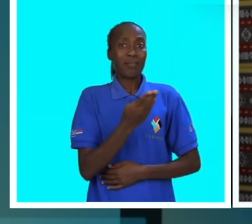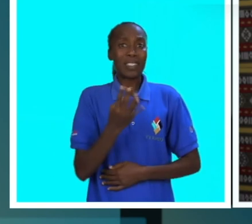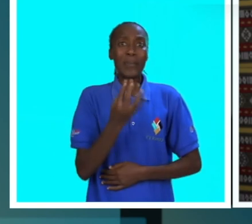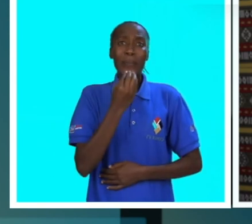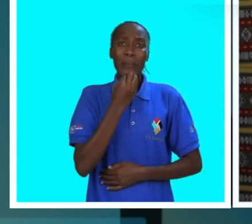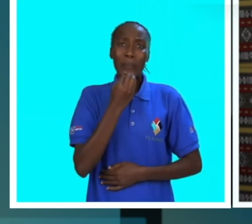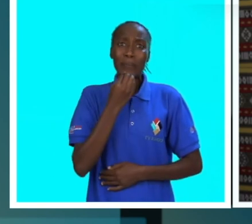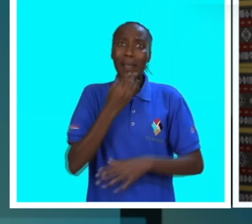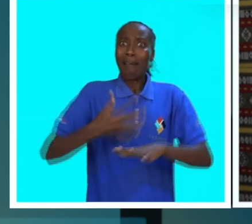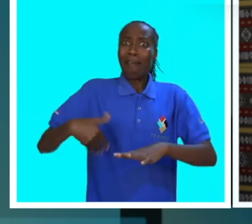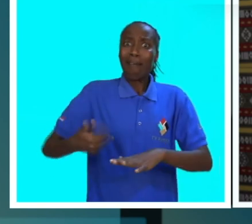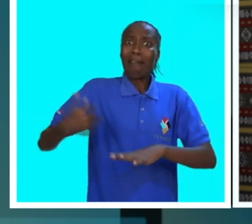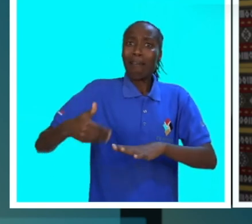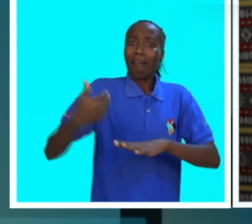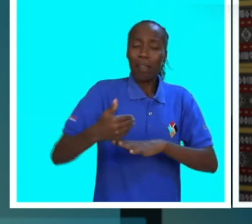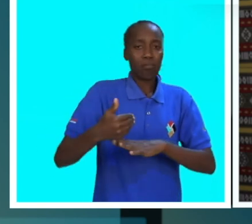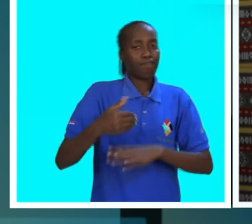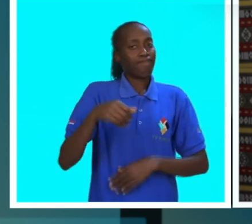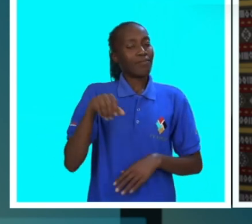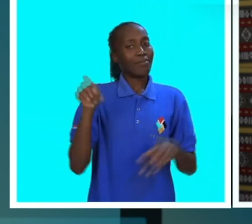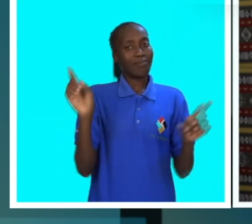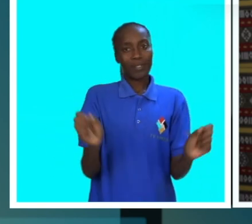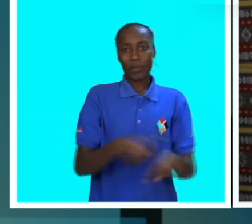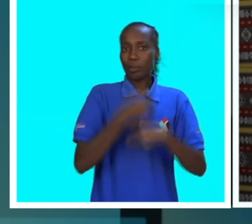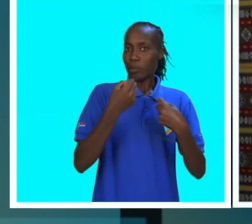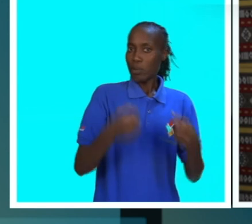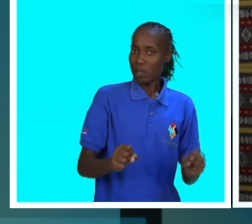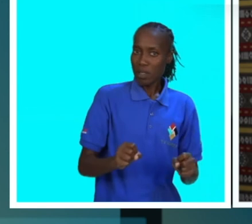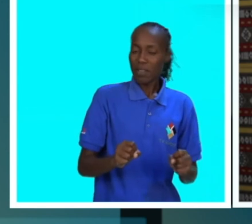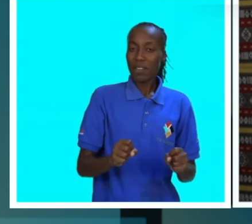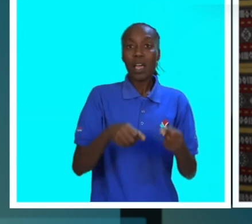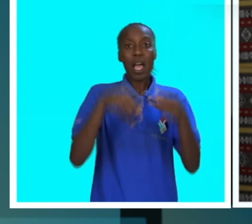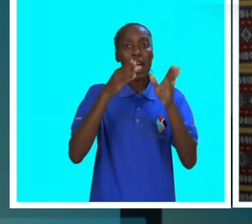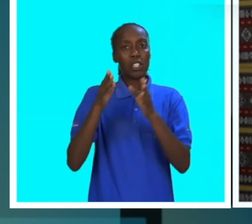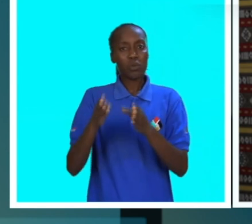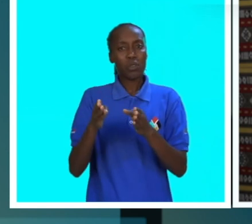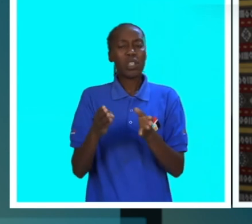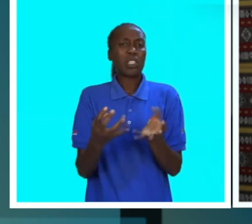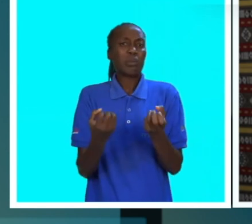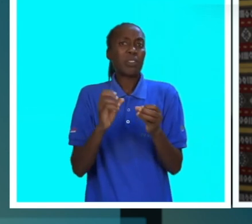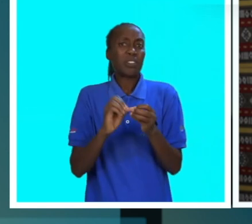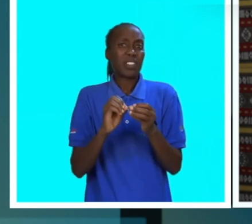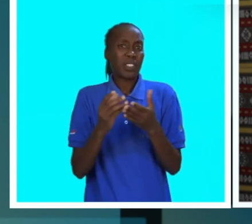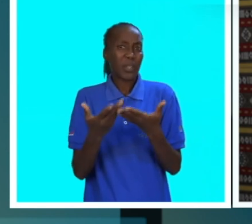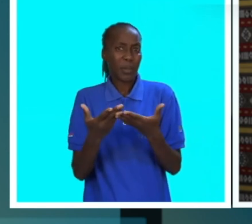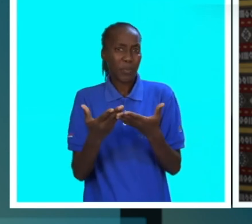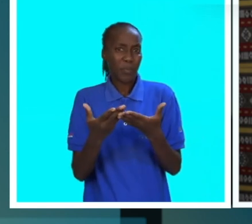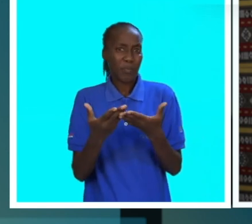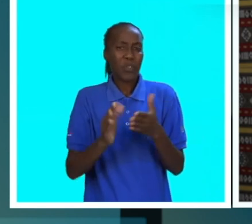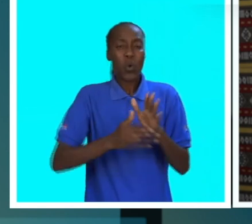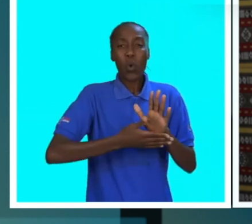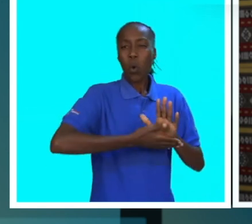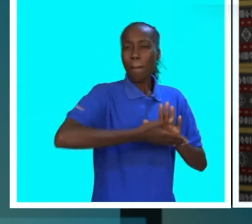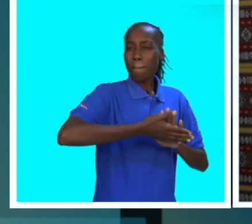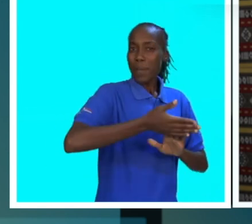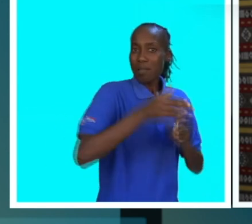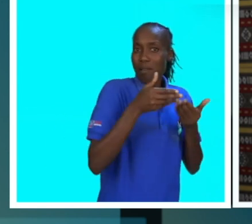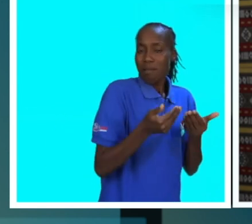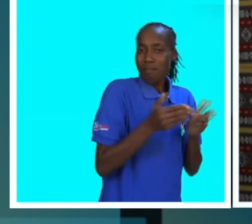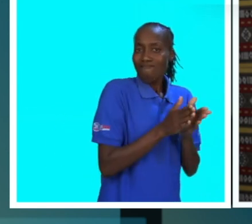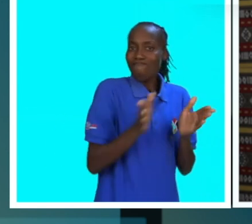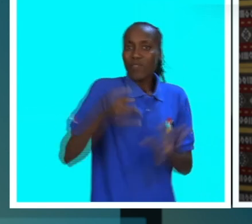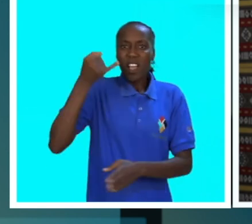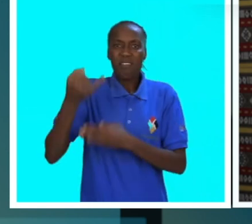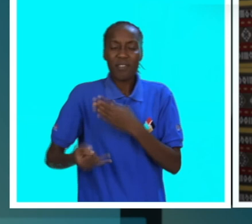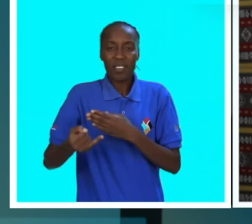comer desalmadamente. As pessoas devem ter leite e suco e comida. Não podem